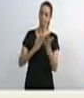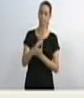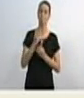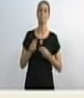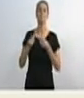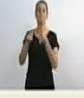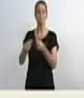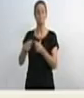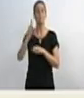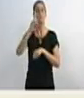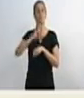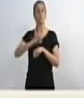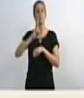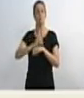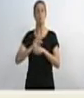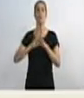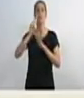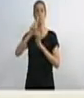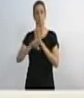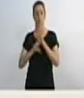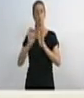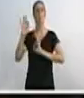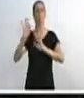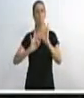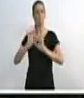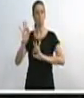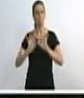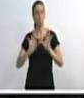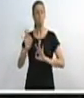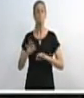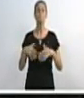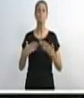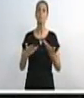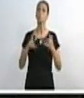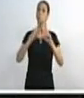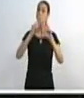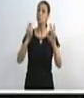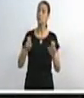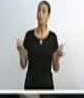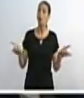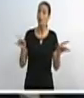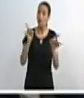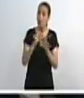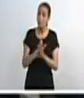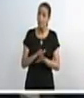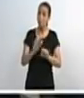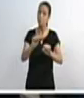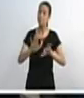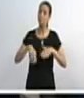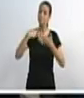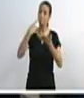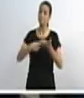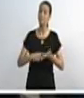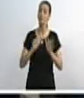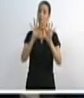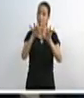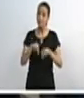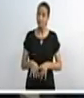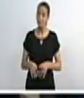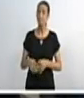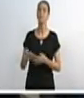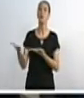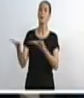diretoria legislativa para a providência, nada mais havendo a tratar, eu encerro a presente reunião, convocando os senhores vereadores para a próxima